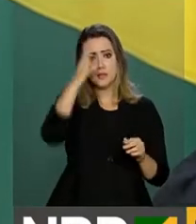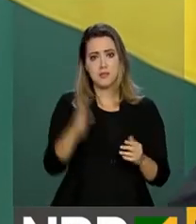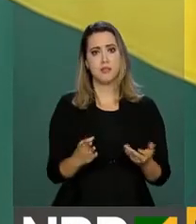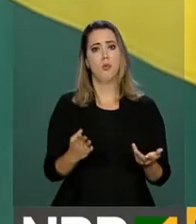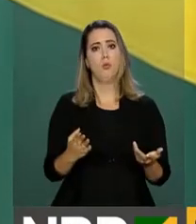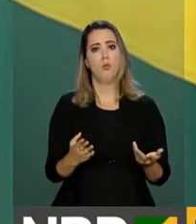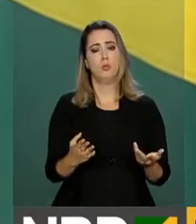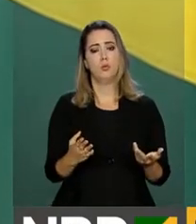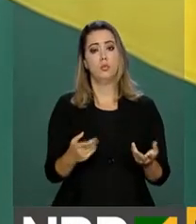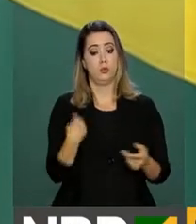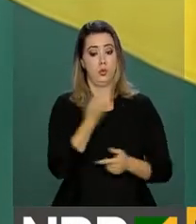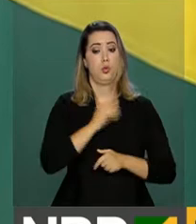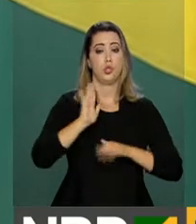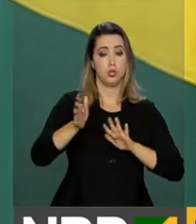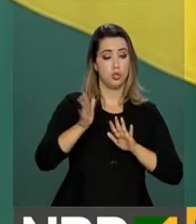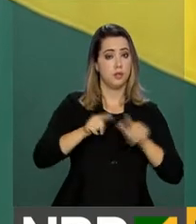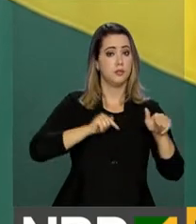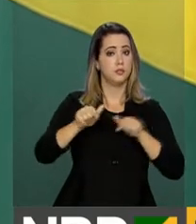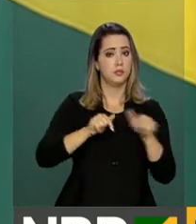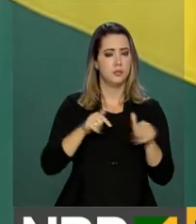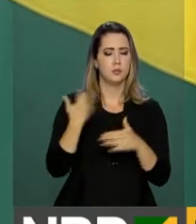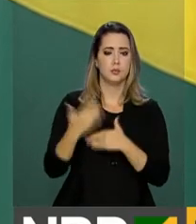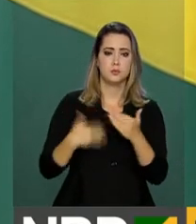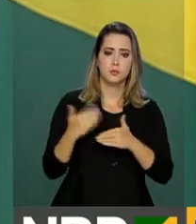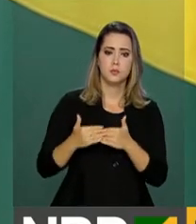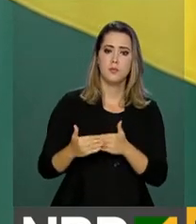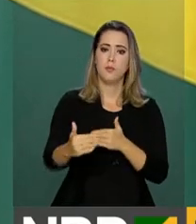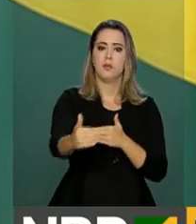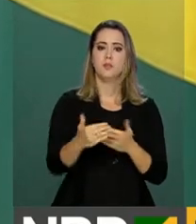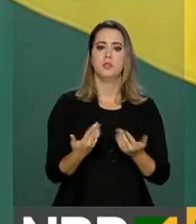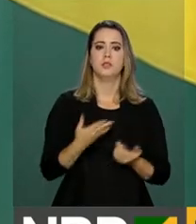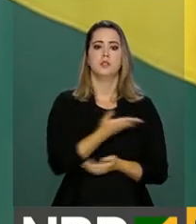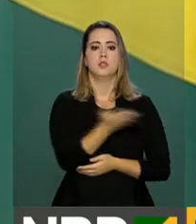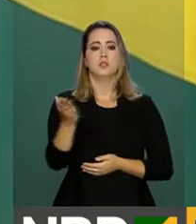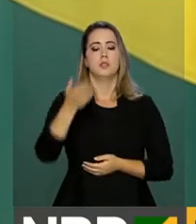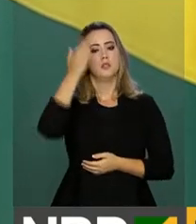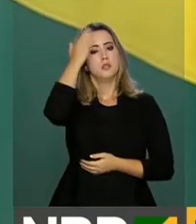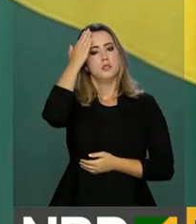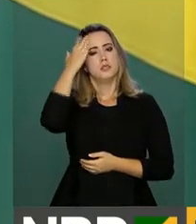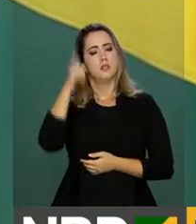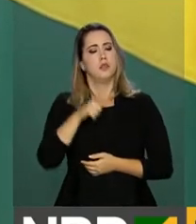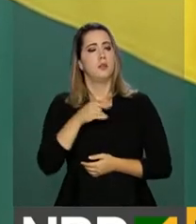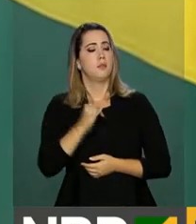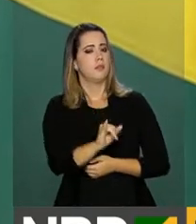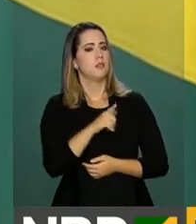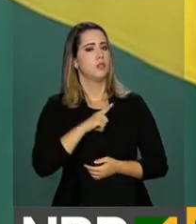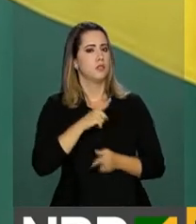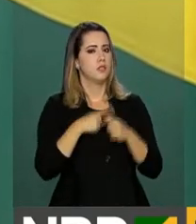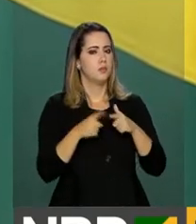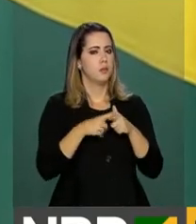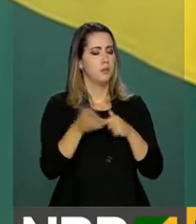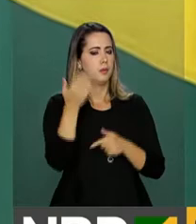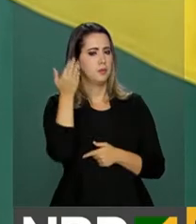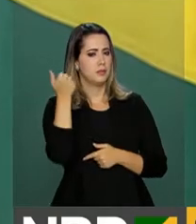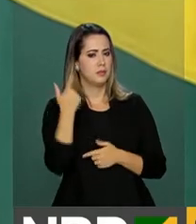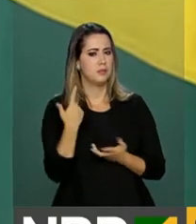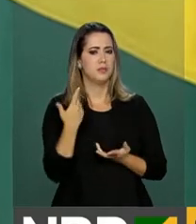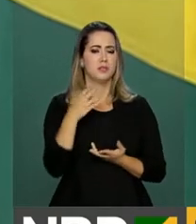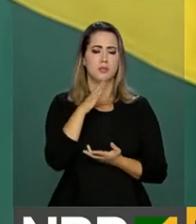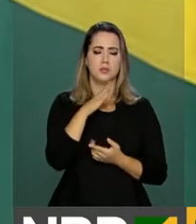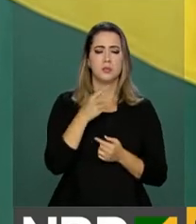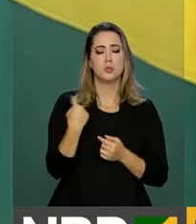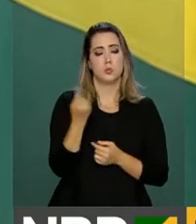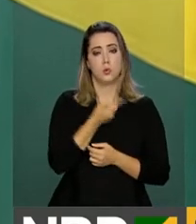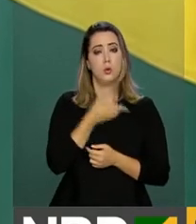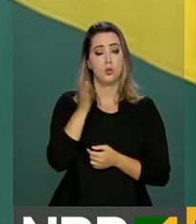que se não fosse aquele a aquela coisa desagradável que aconteceu há meses atrás nós